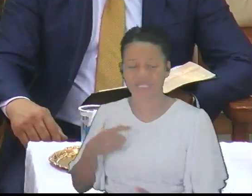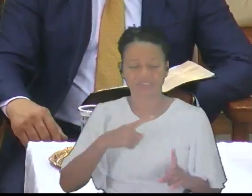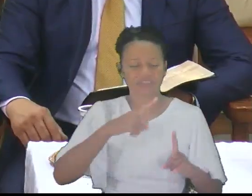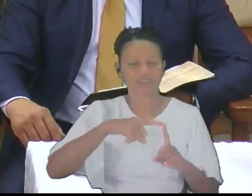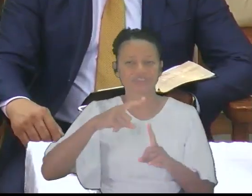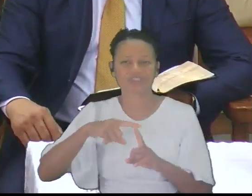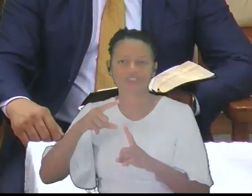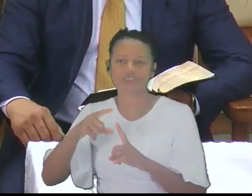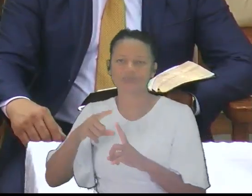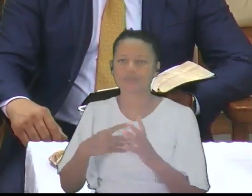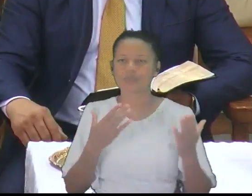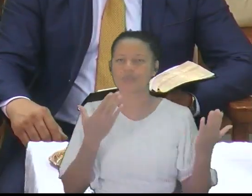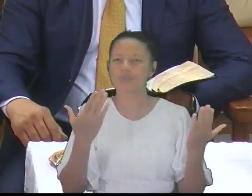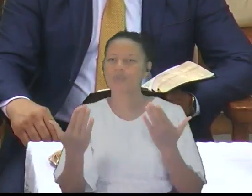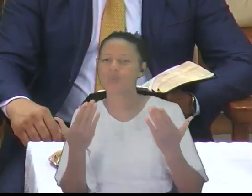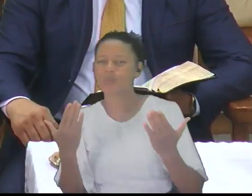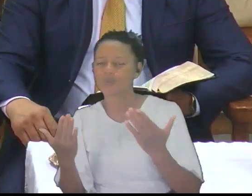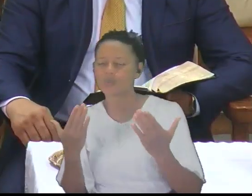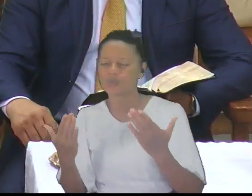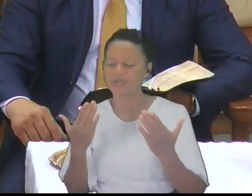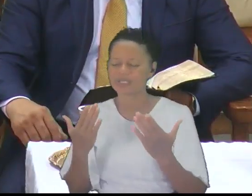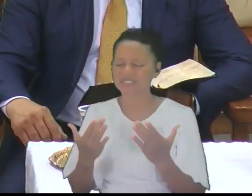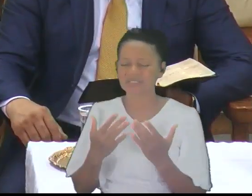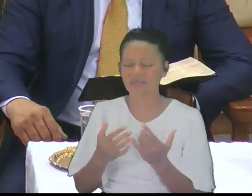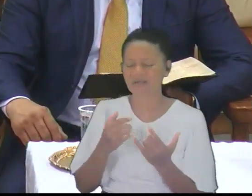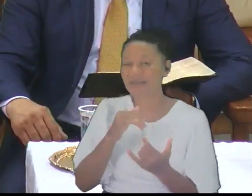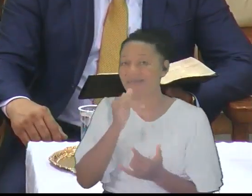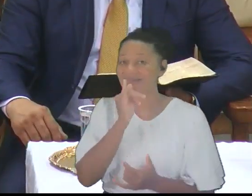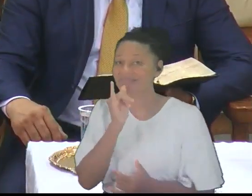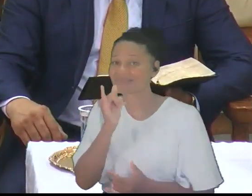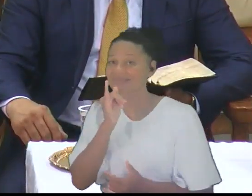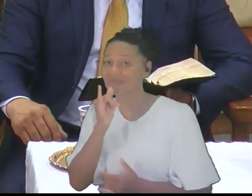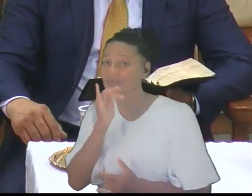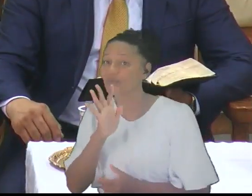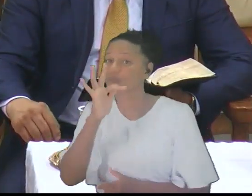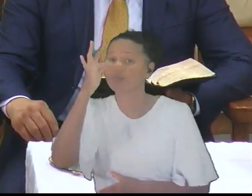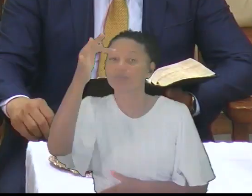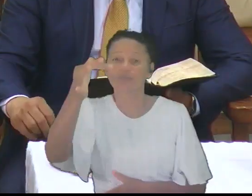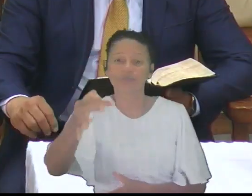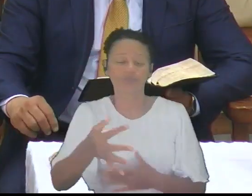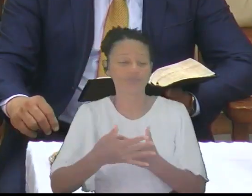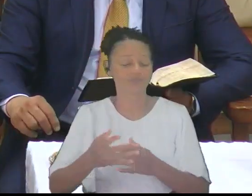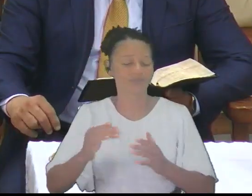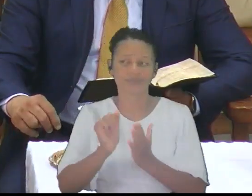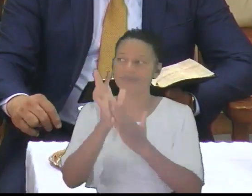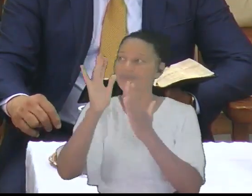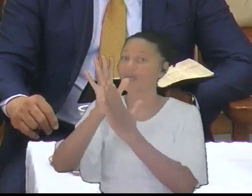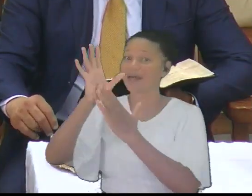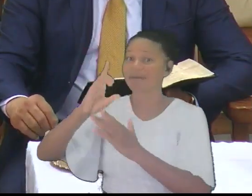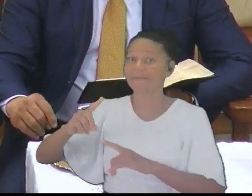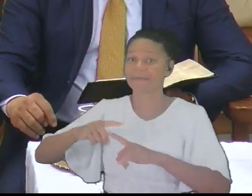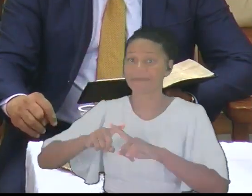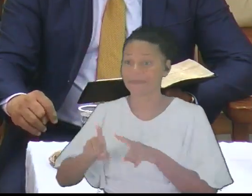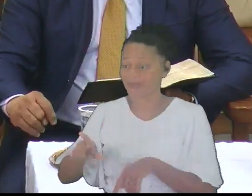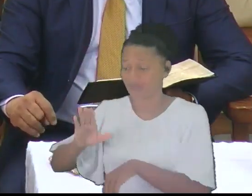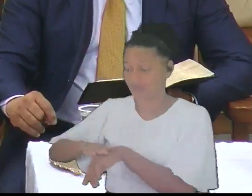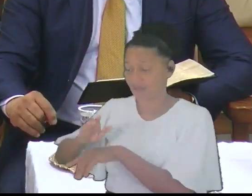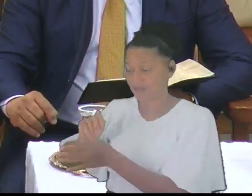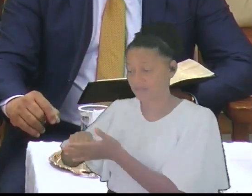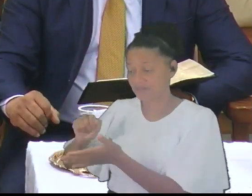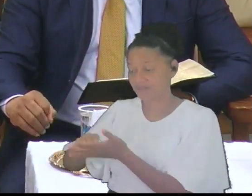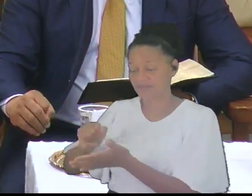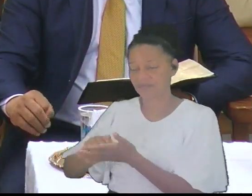eram figuras, eram sombras. Louvado seja Deus. Mas o autor da carta aos Hebreus diz que nós